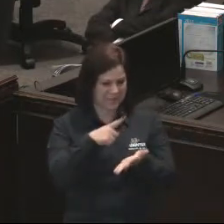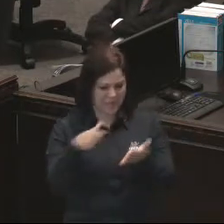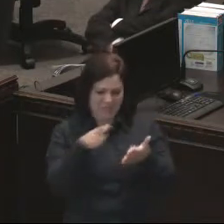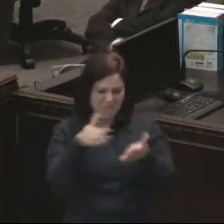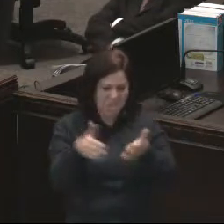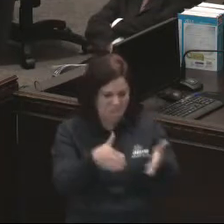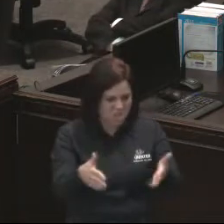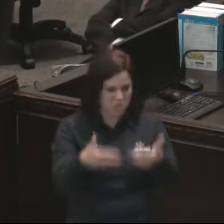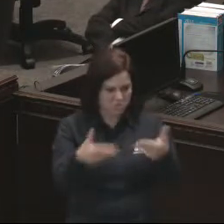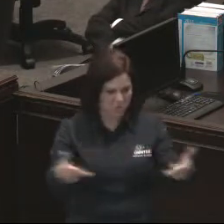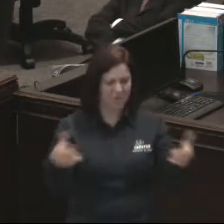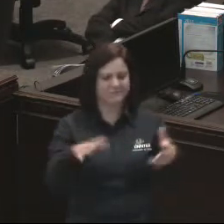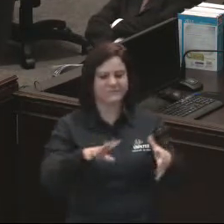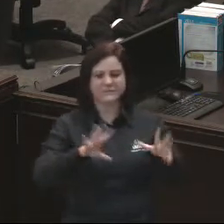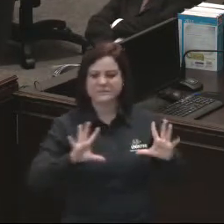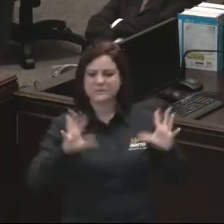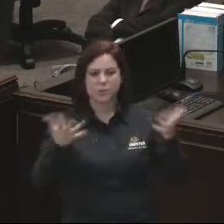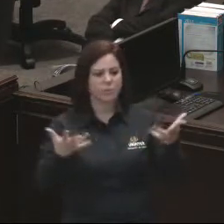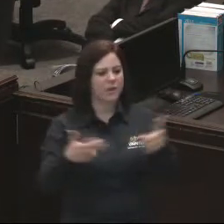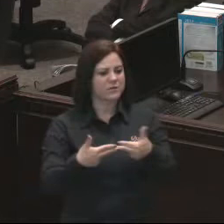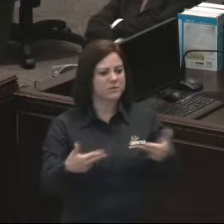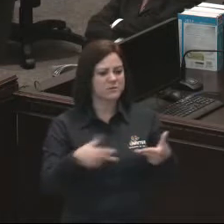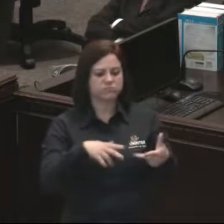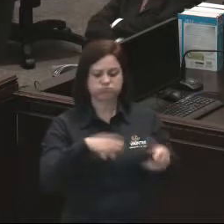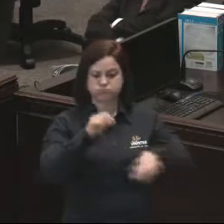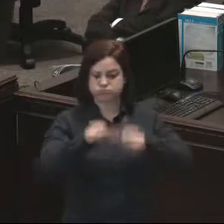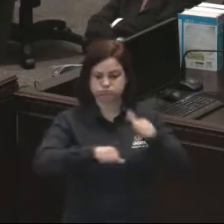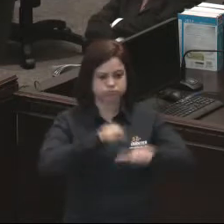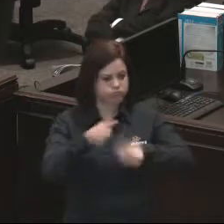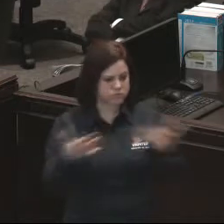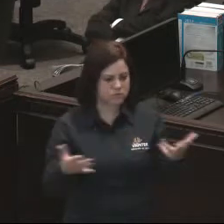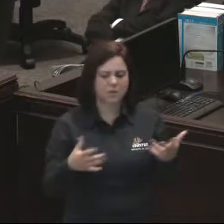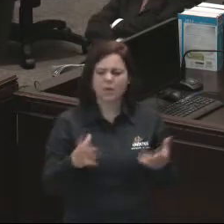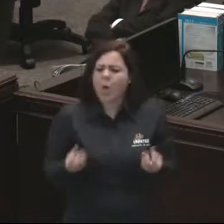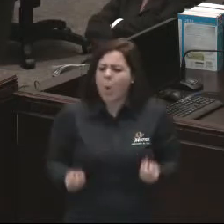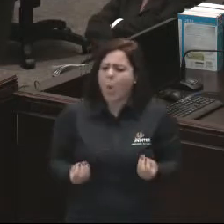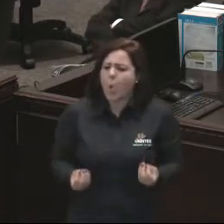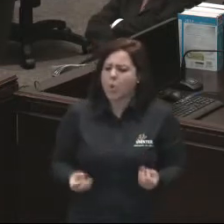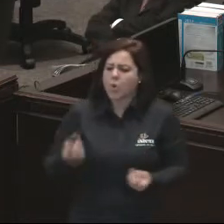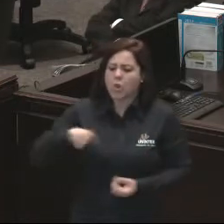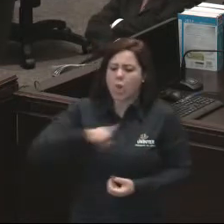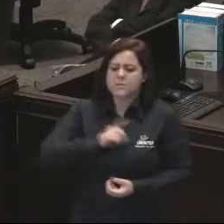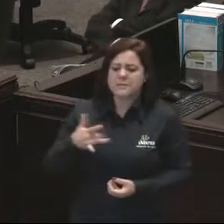essas disfunções. Eu gostaria de saber o seguinte, o que que nós, então, acontece